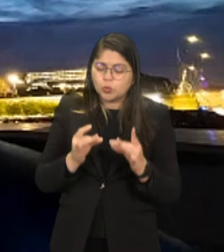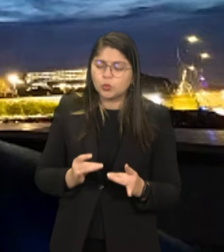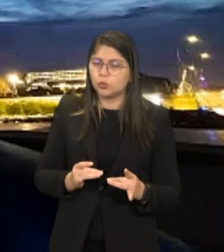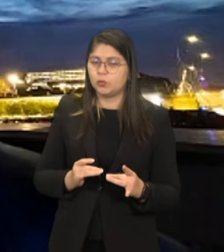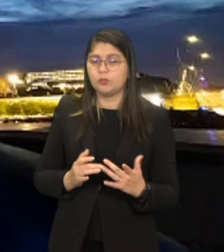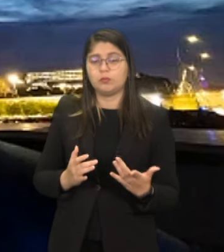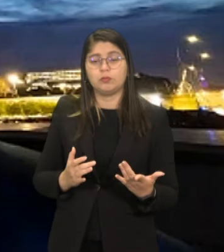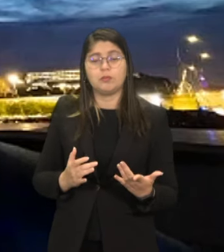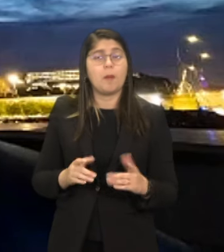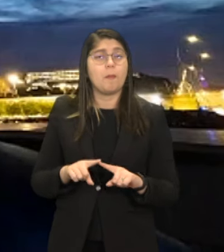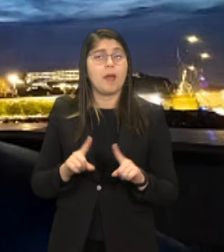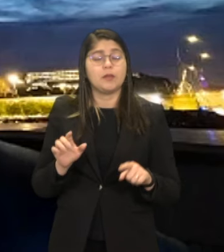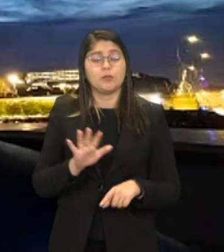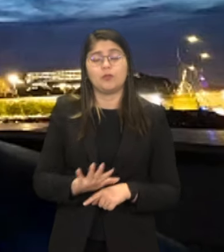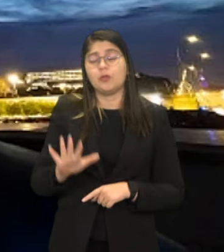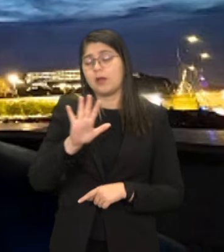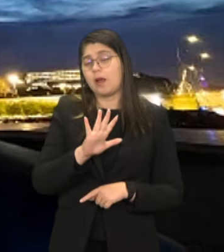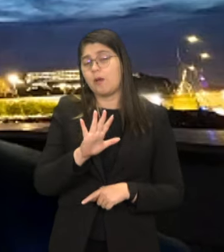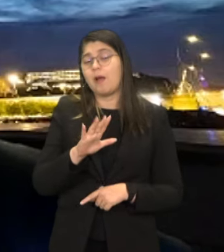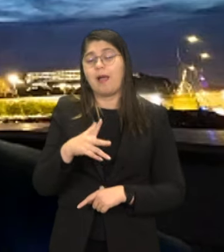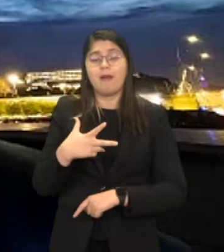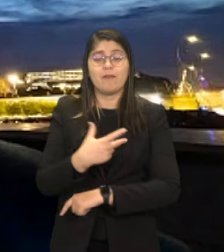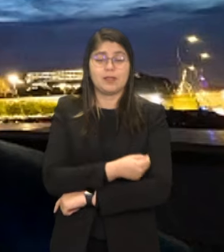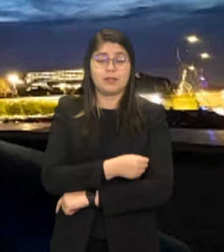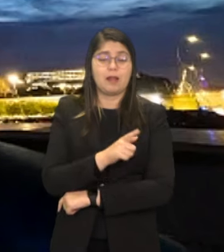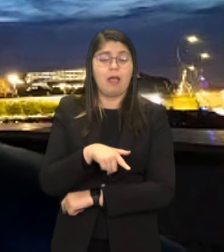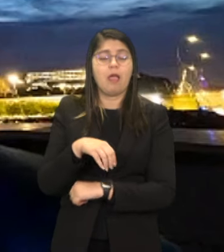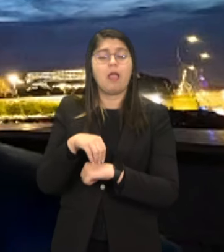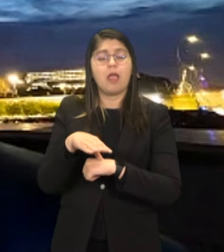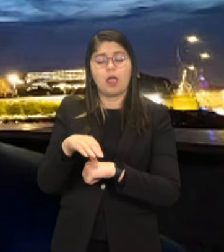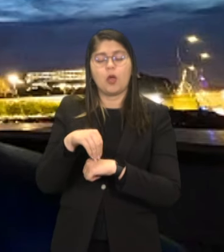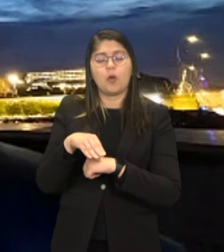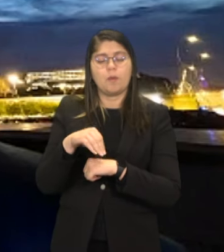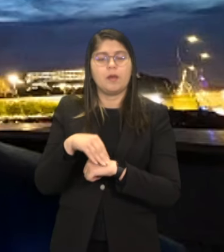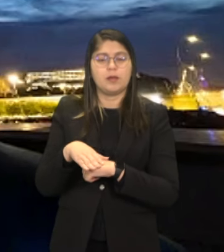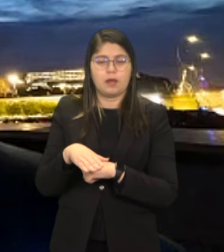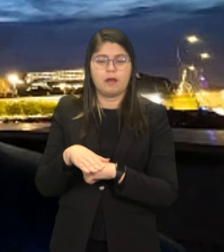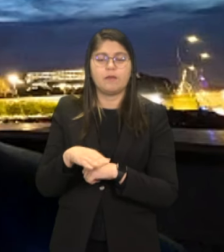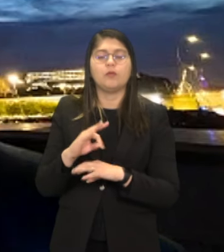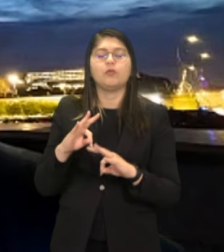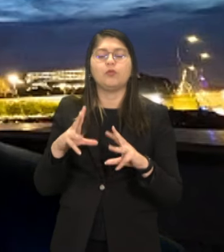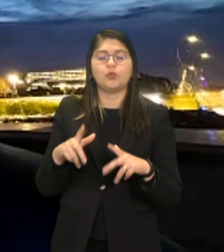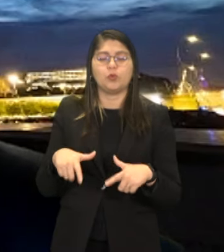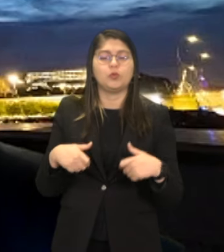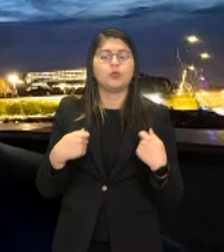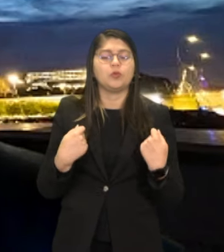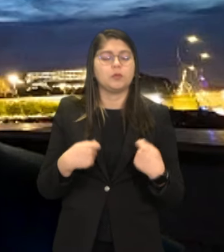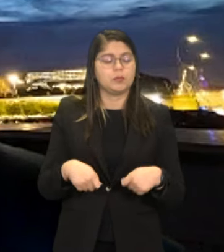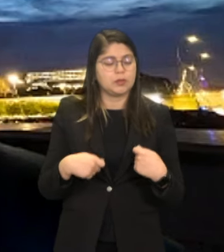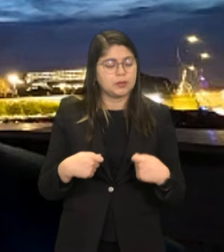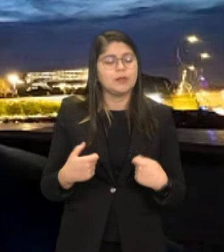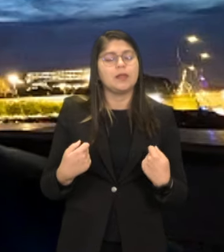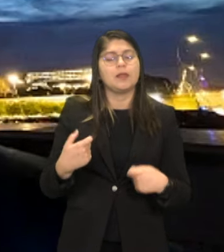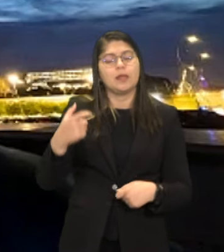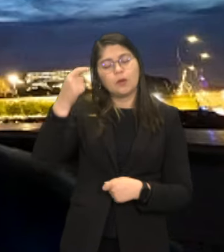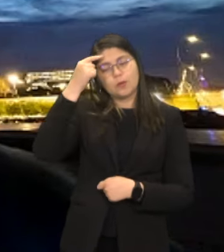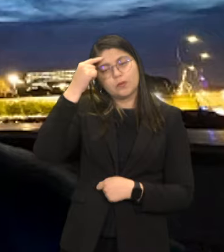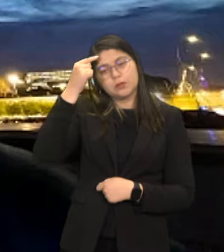linhas gerais, o fato é, a vacina é recomendável, acho que todos nós precisamos ter consciência